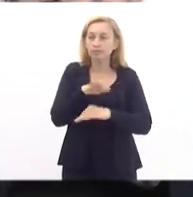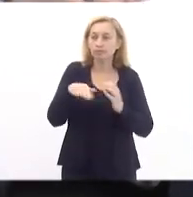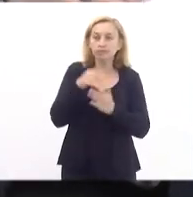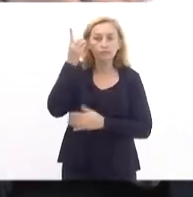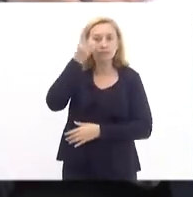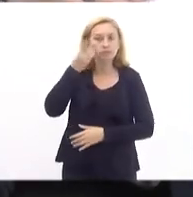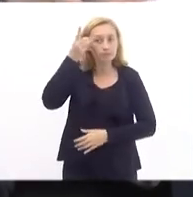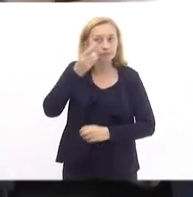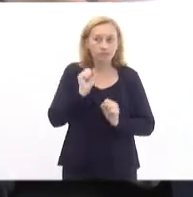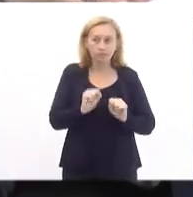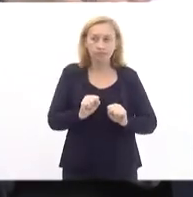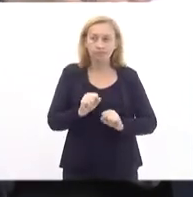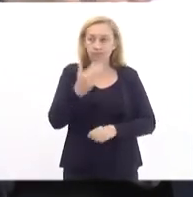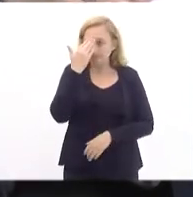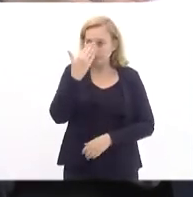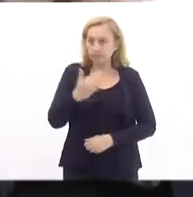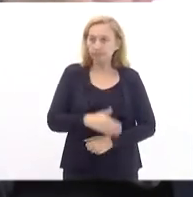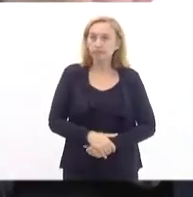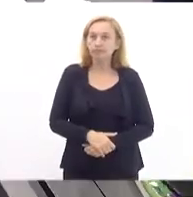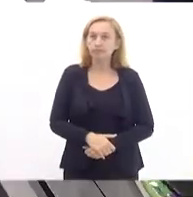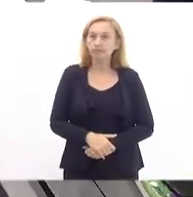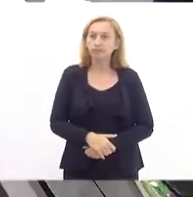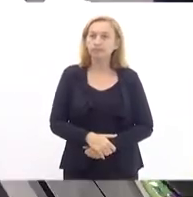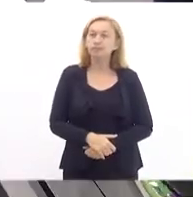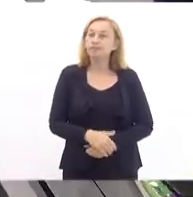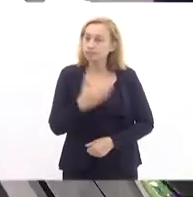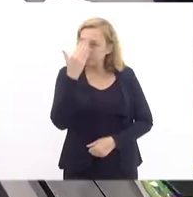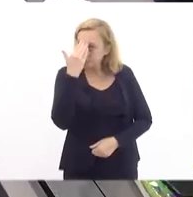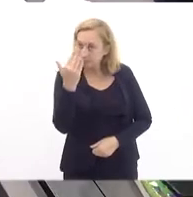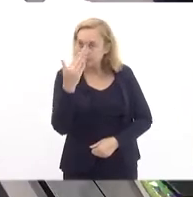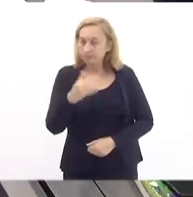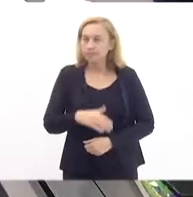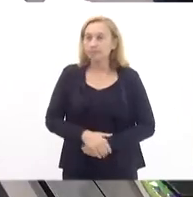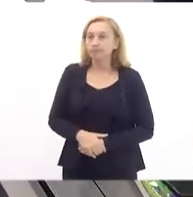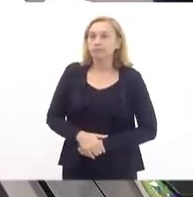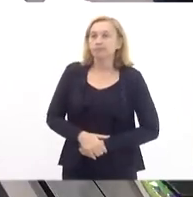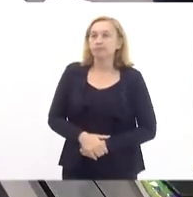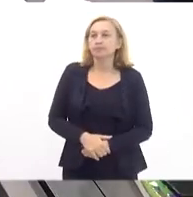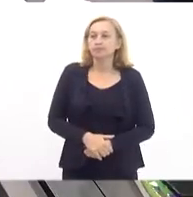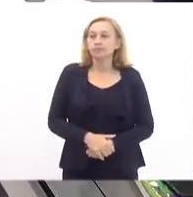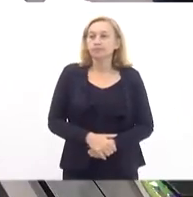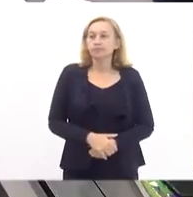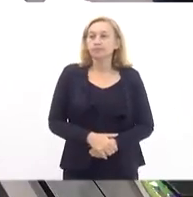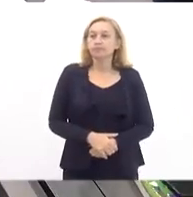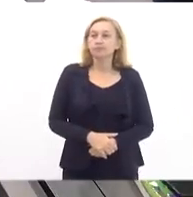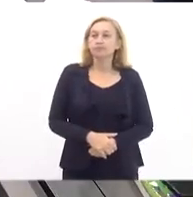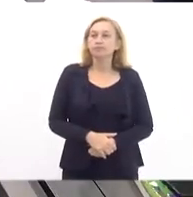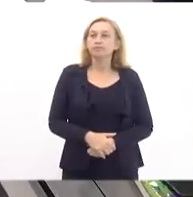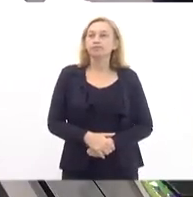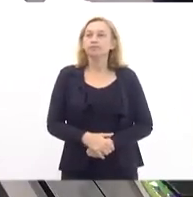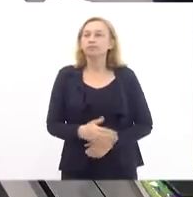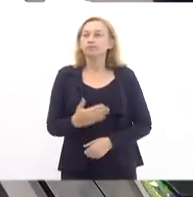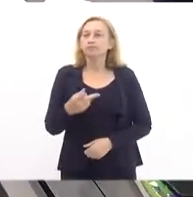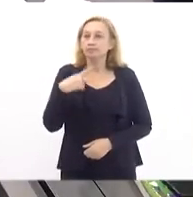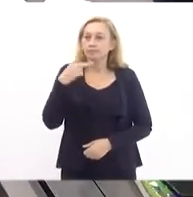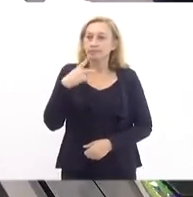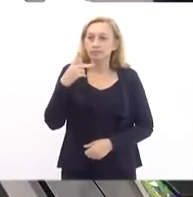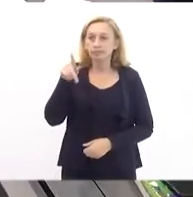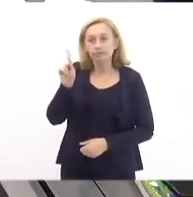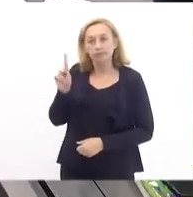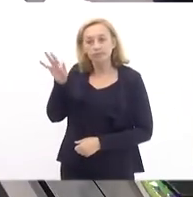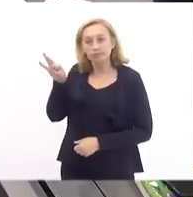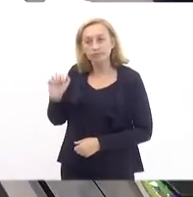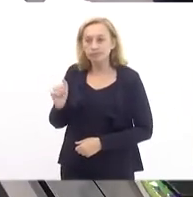maneira possível. Muito obrigado. Queria agradecer as palavras do doutor Eduardo Scholl e dizer a nossa passageira, nossa